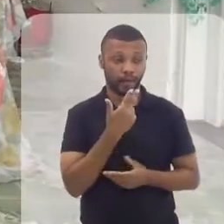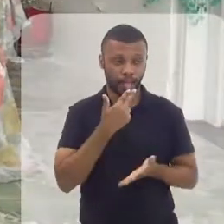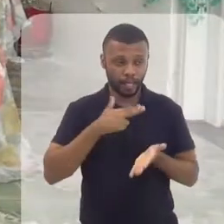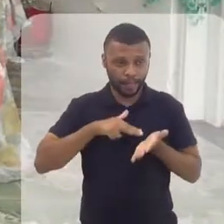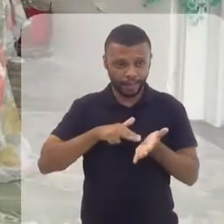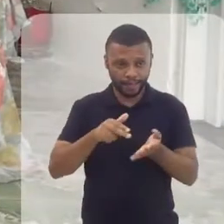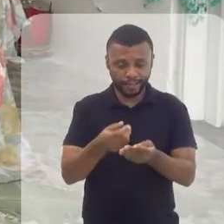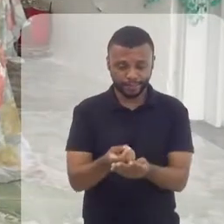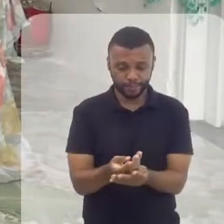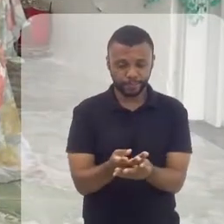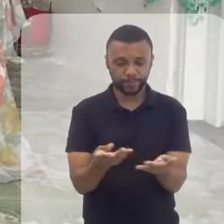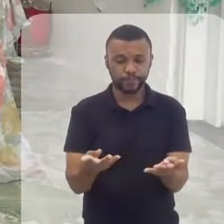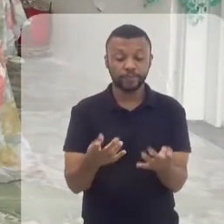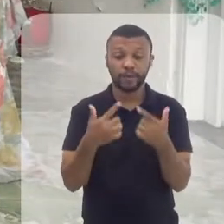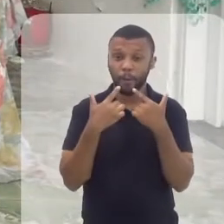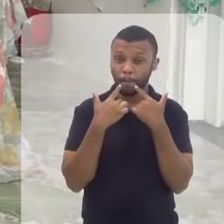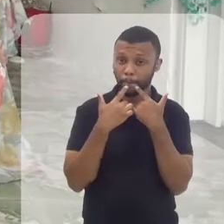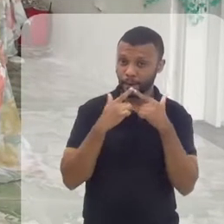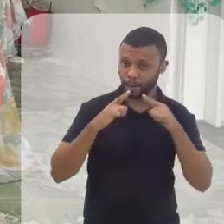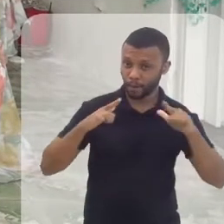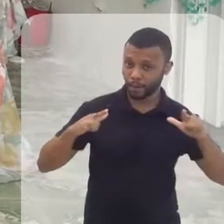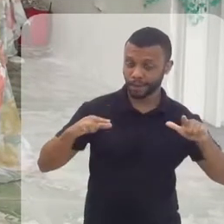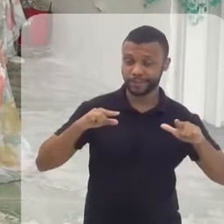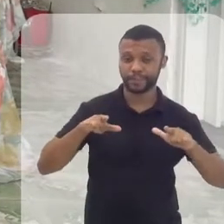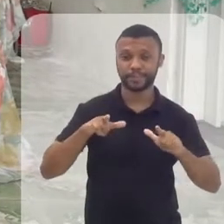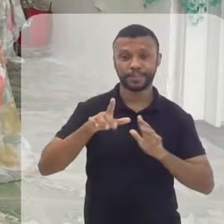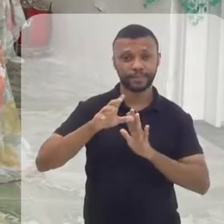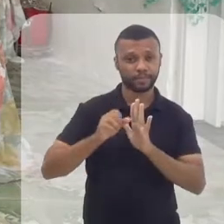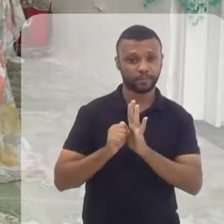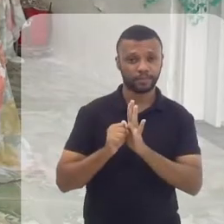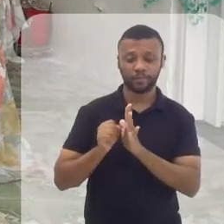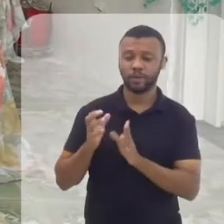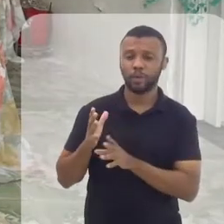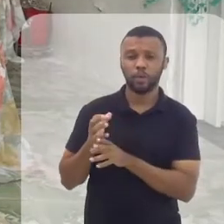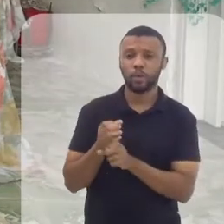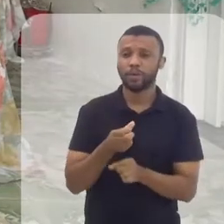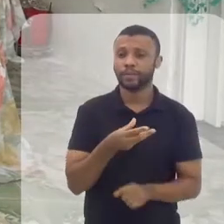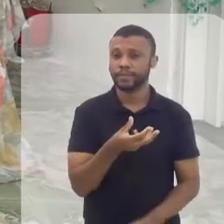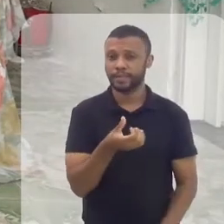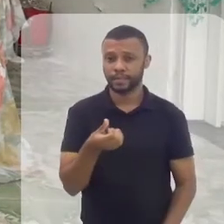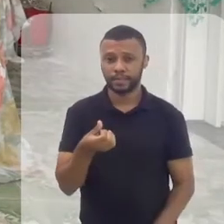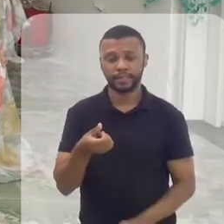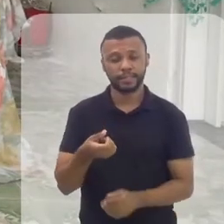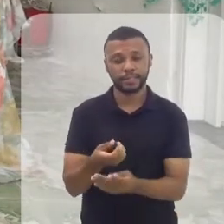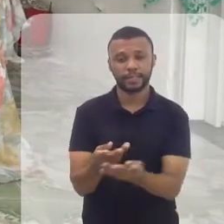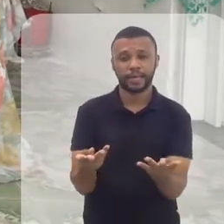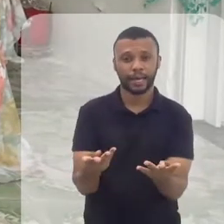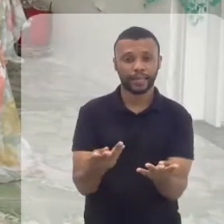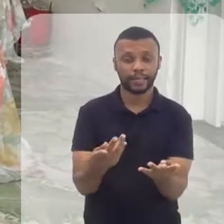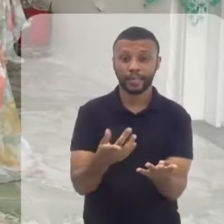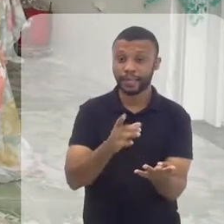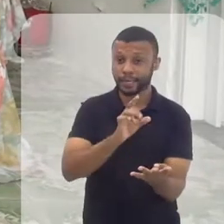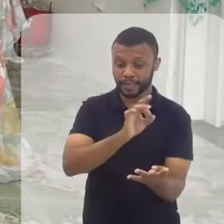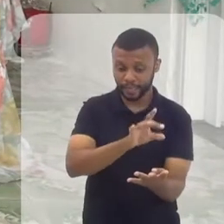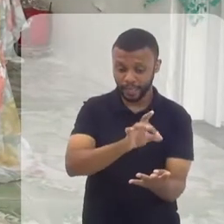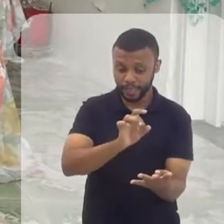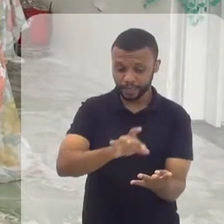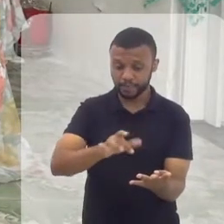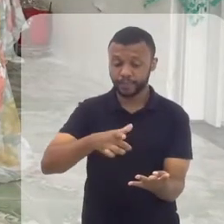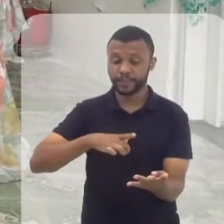A carta, ela é uma linguagem simbólica, né? Nós temos 36 cartas, cada carta tem